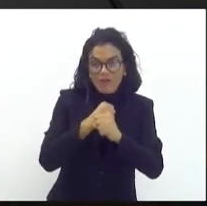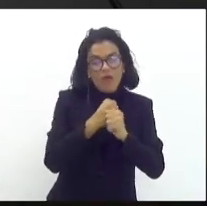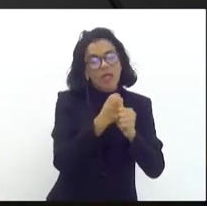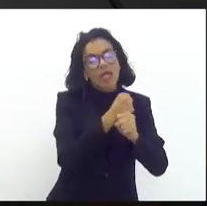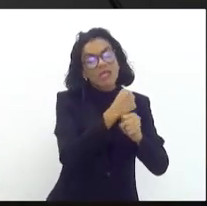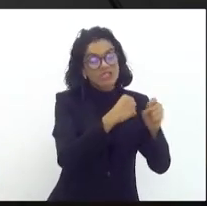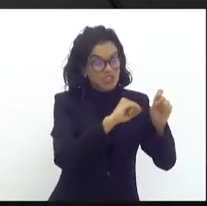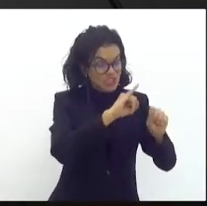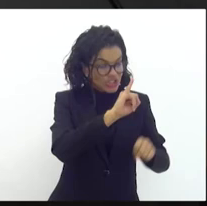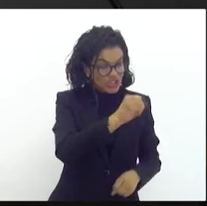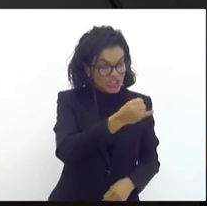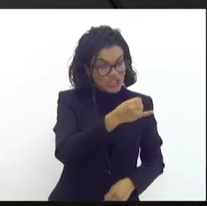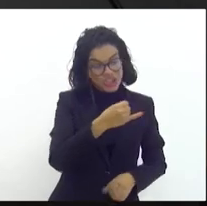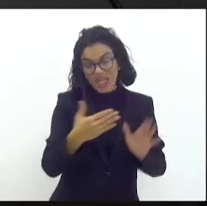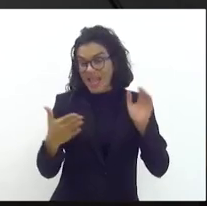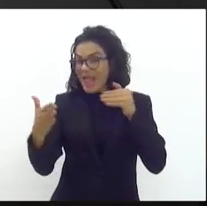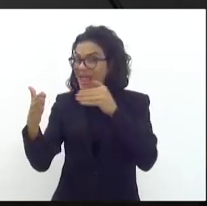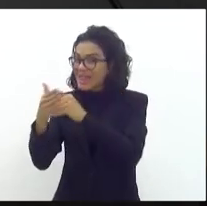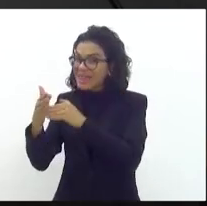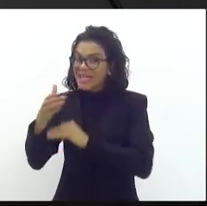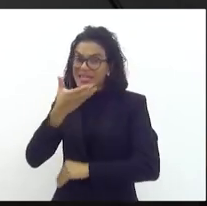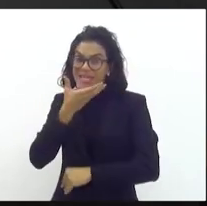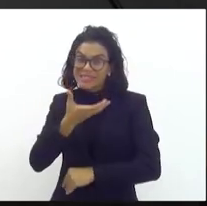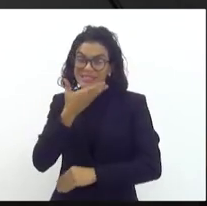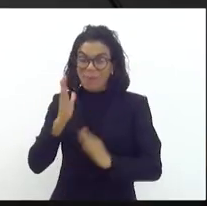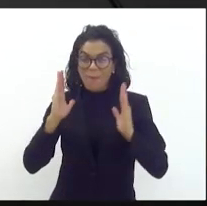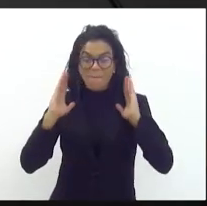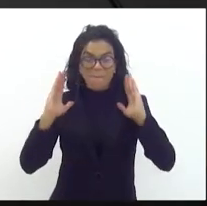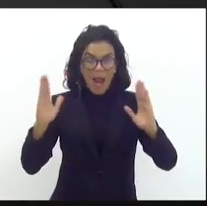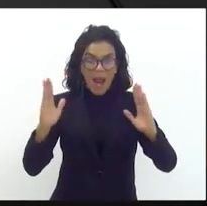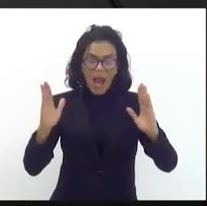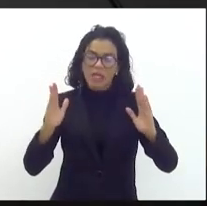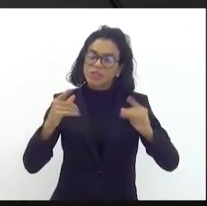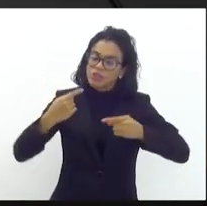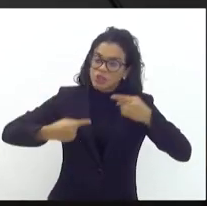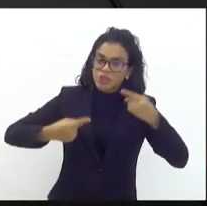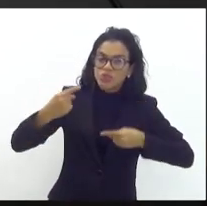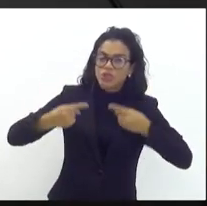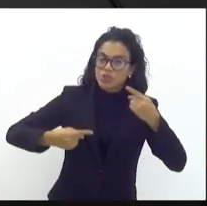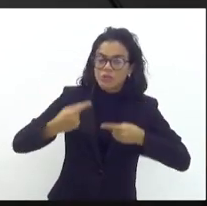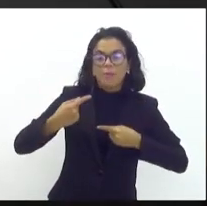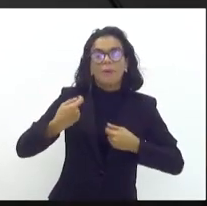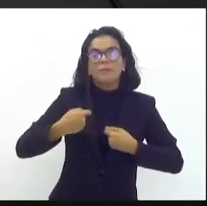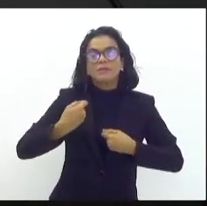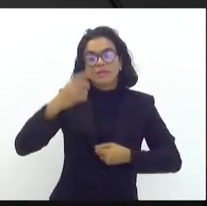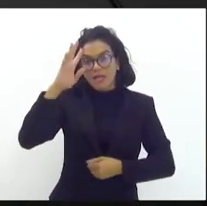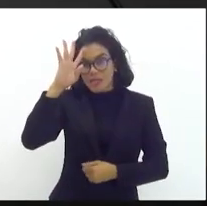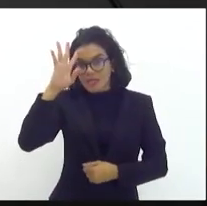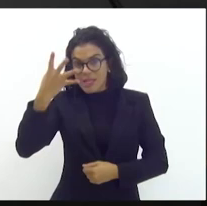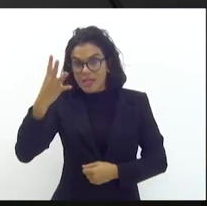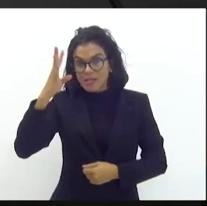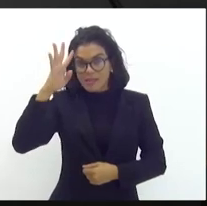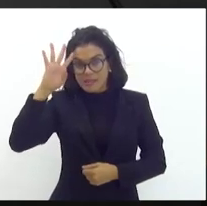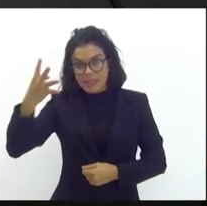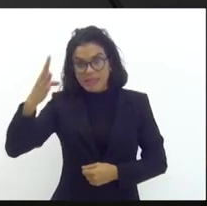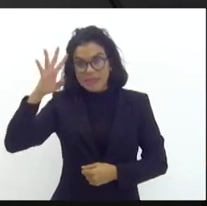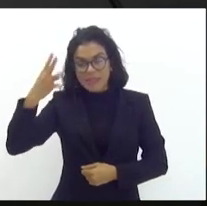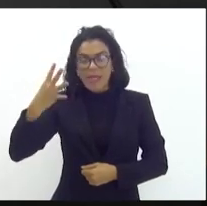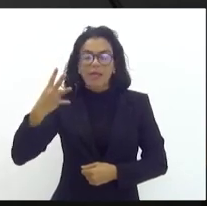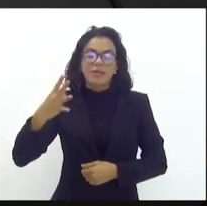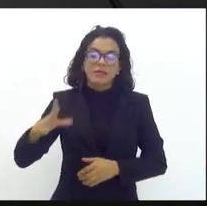todo o outro ano porque a quantidade de decisões precisam tomadas ainda em leis